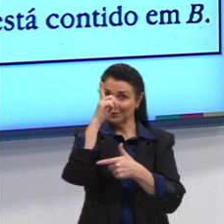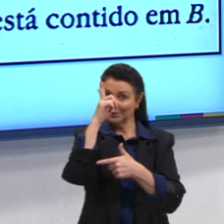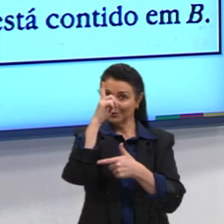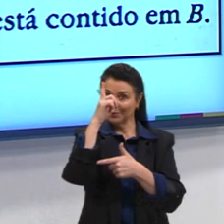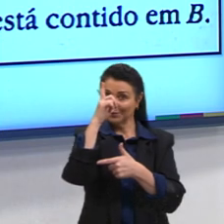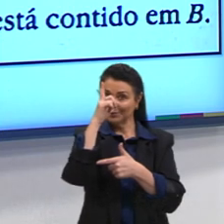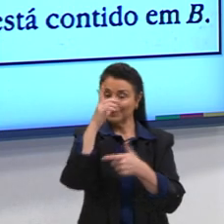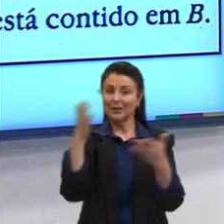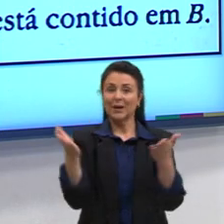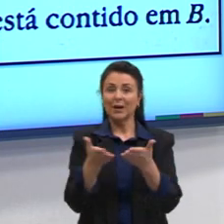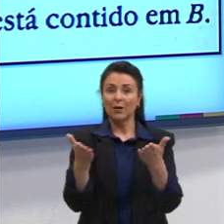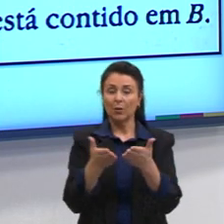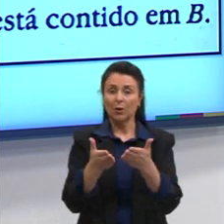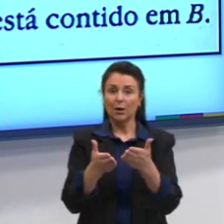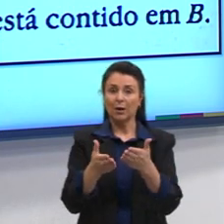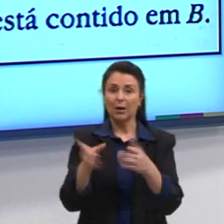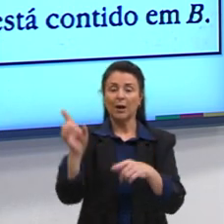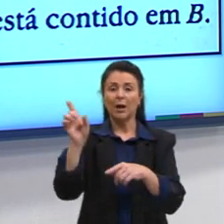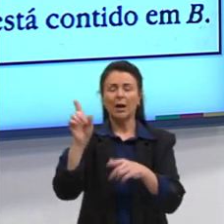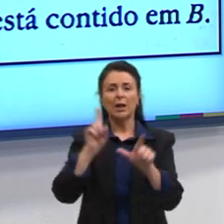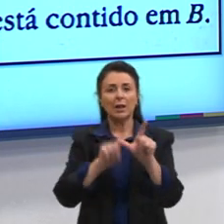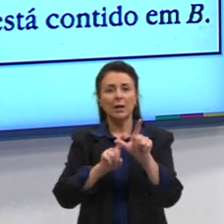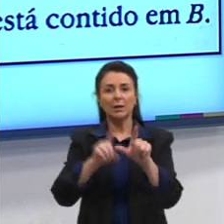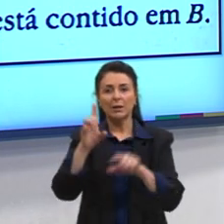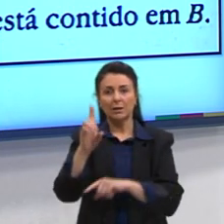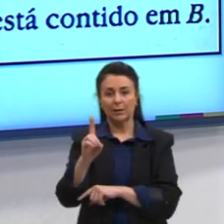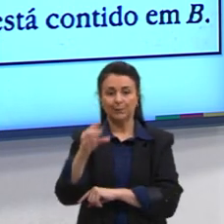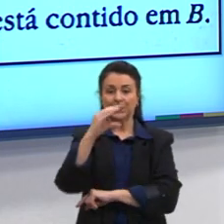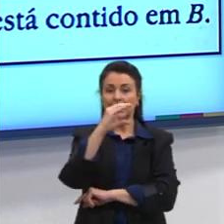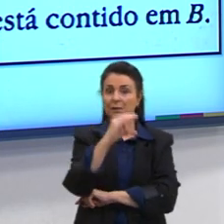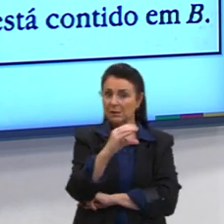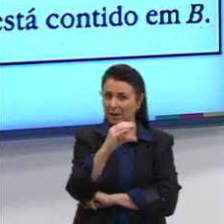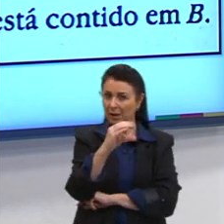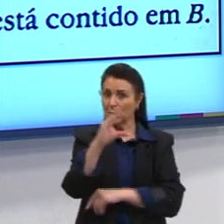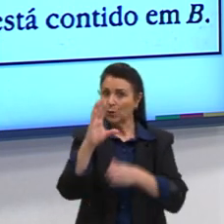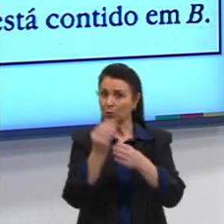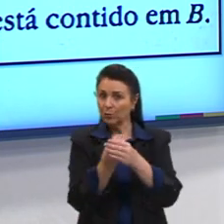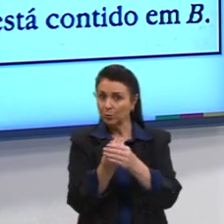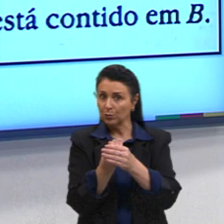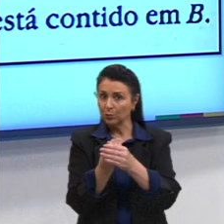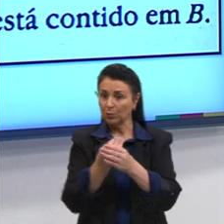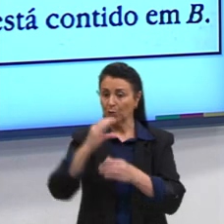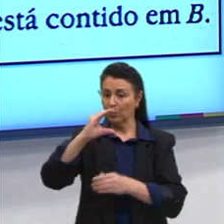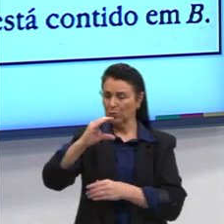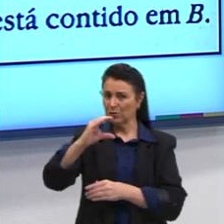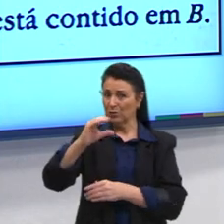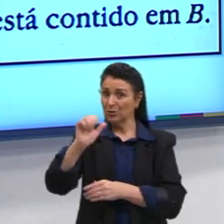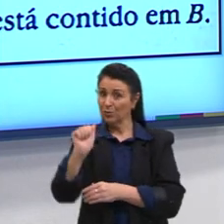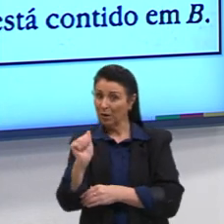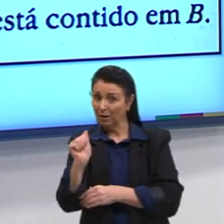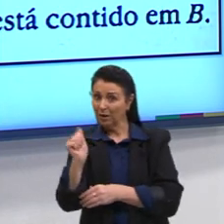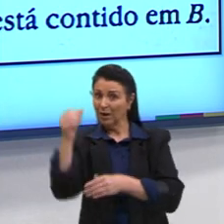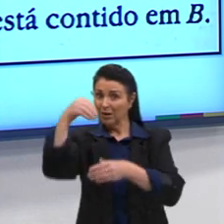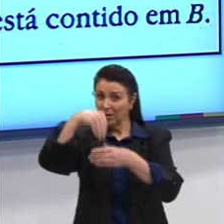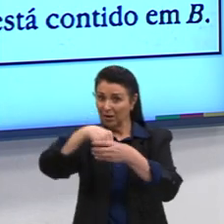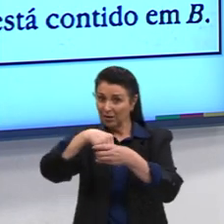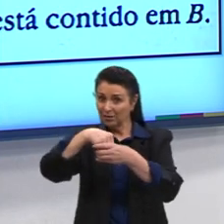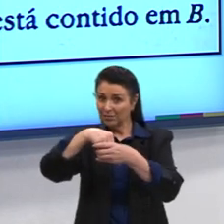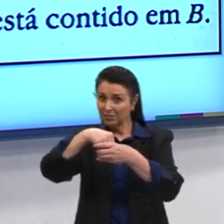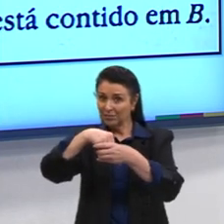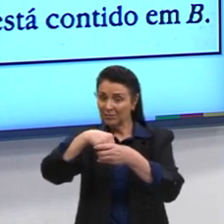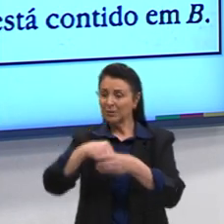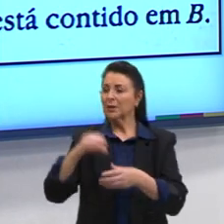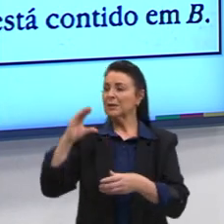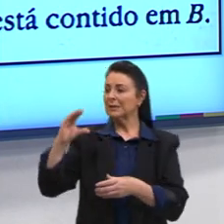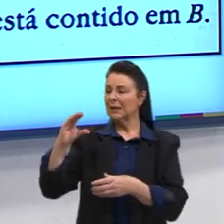letra de então cê cê está continuou não está curtindo em a ser nós temos